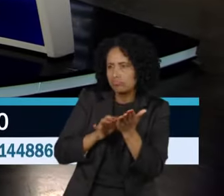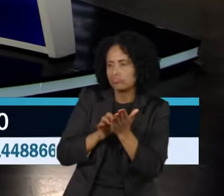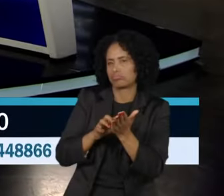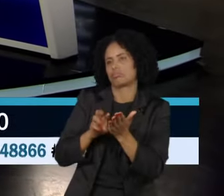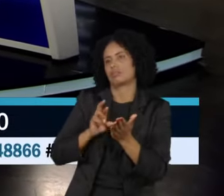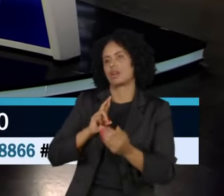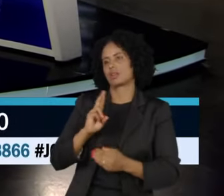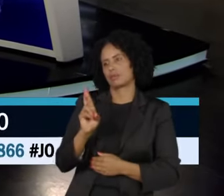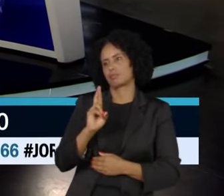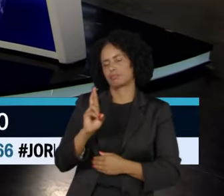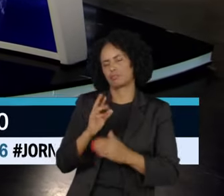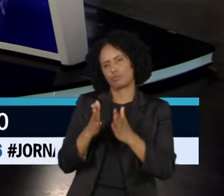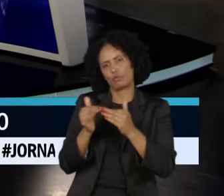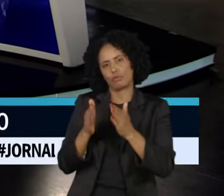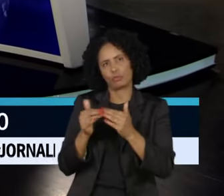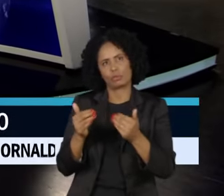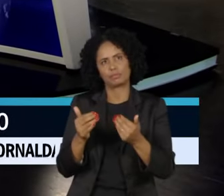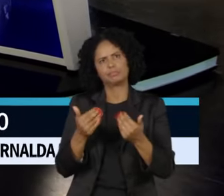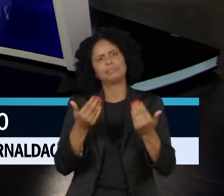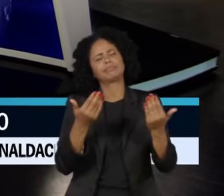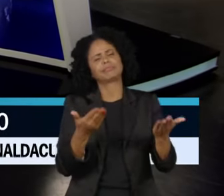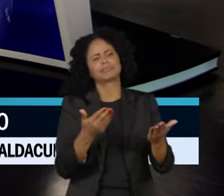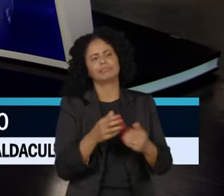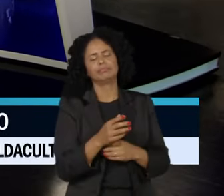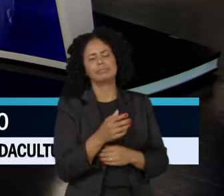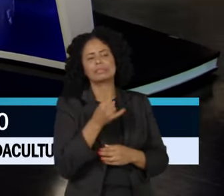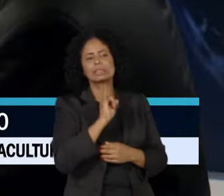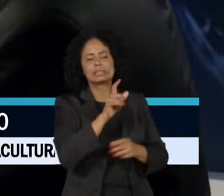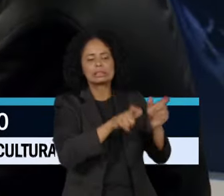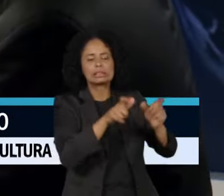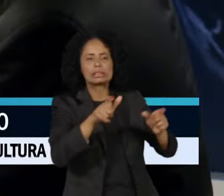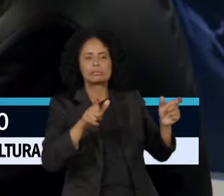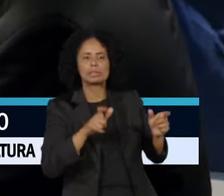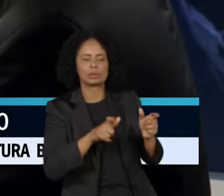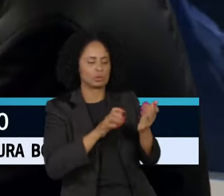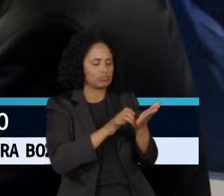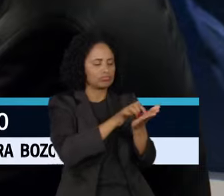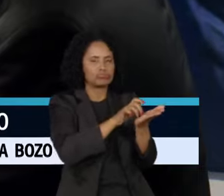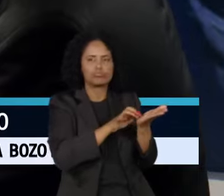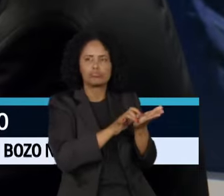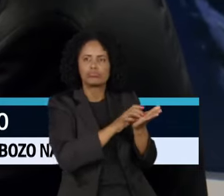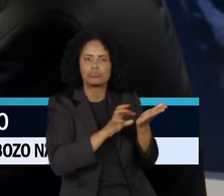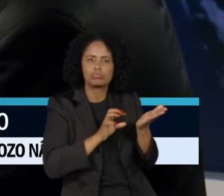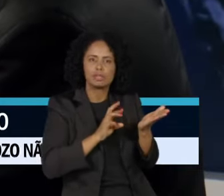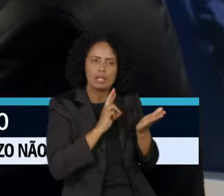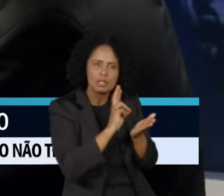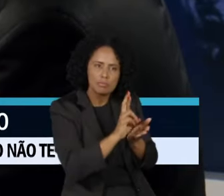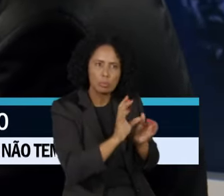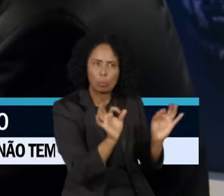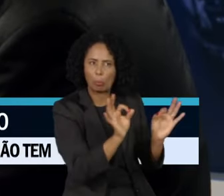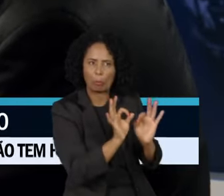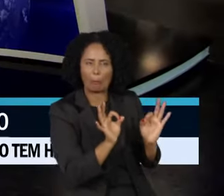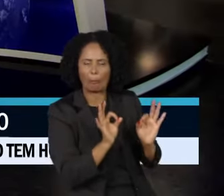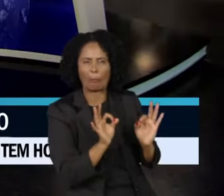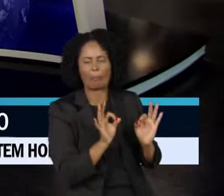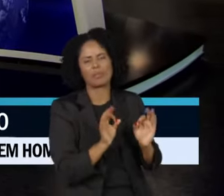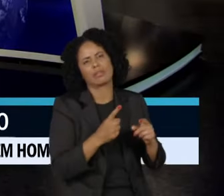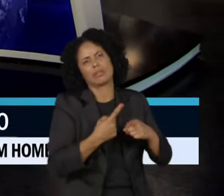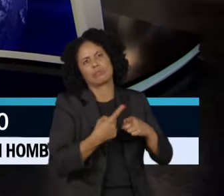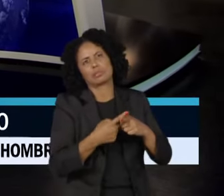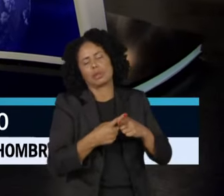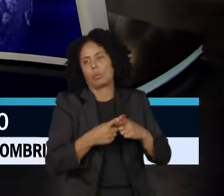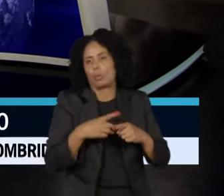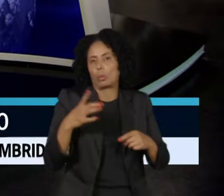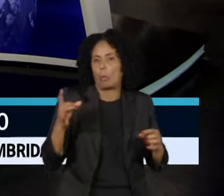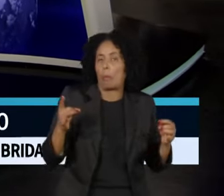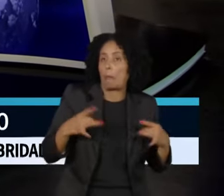nesse sentido que você comentou, é que muita gente não responde, se recusa a responder porque tem medo, né? Muitas vezes a gente sabe também que fica com